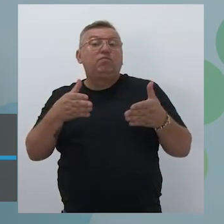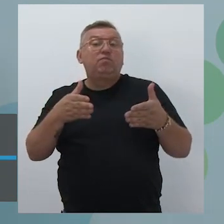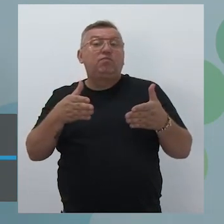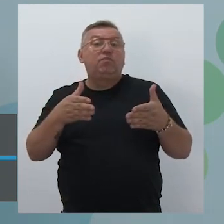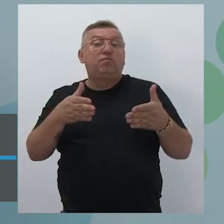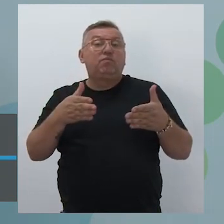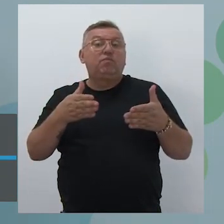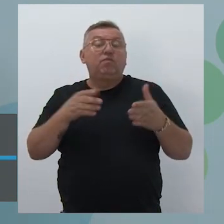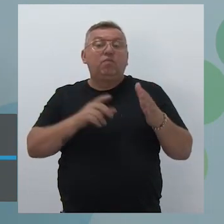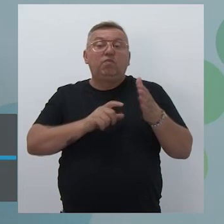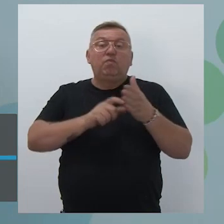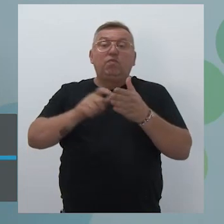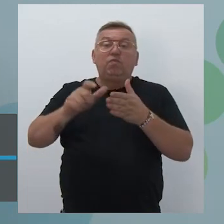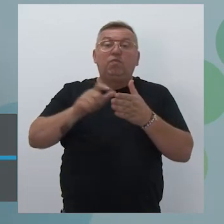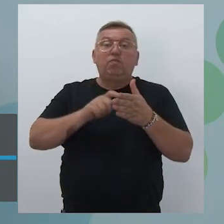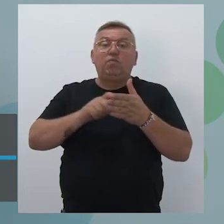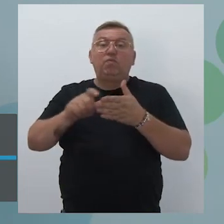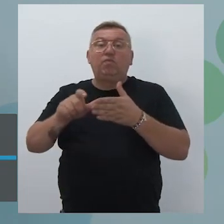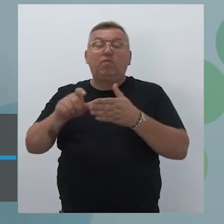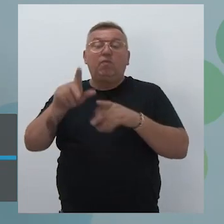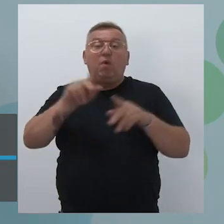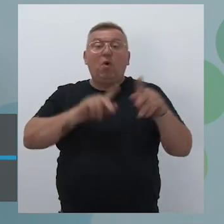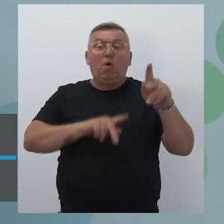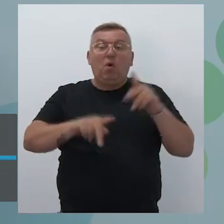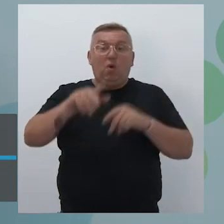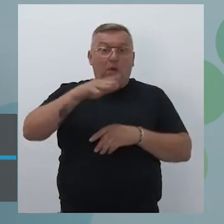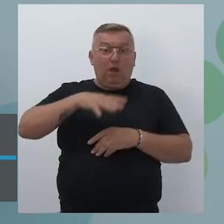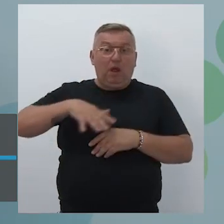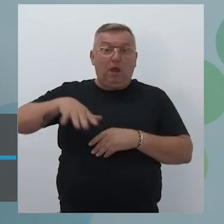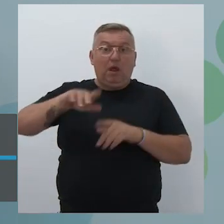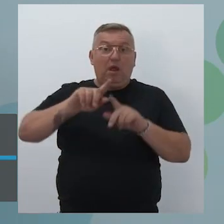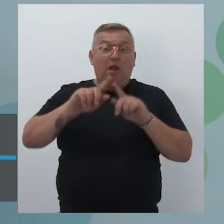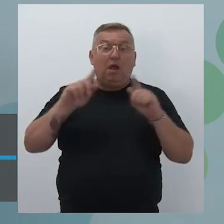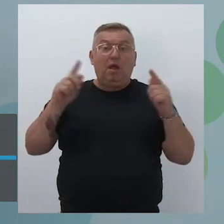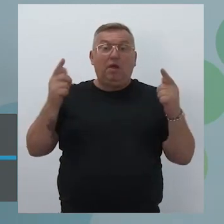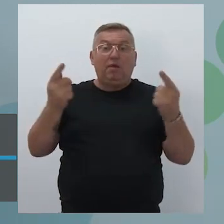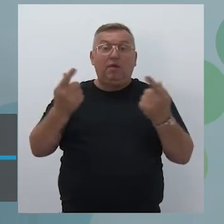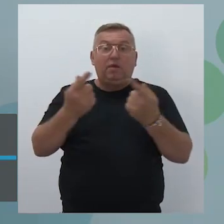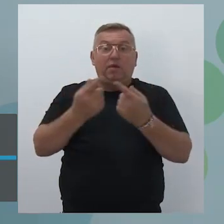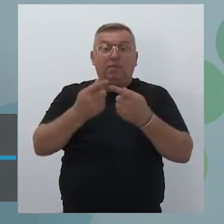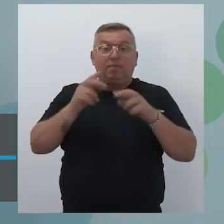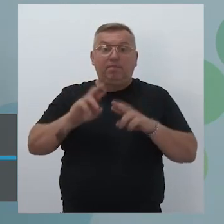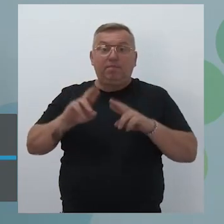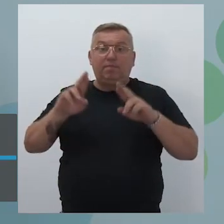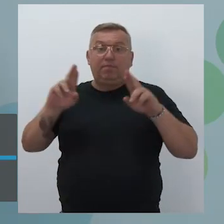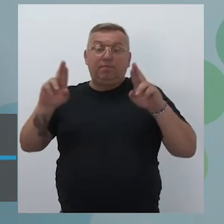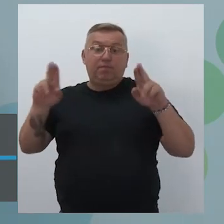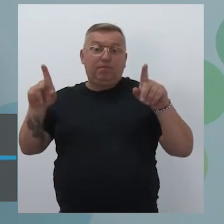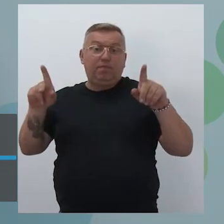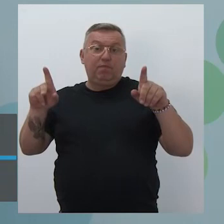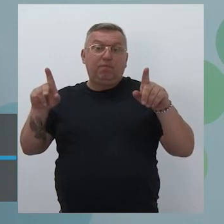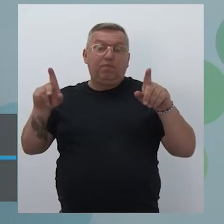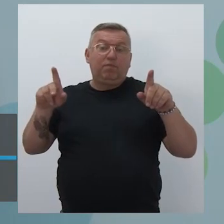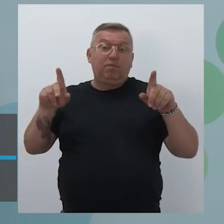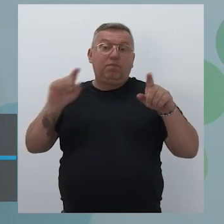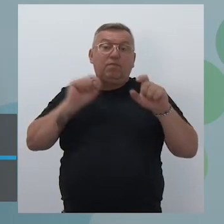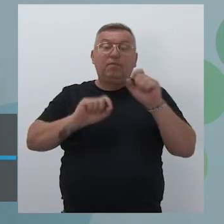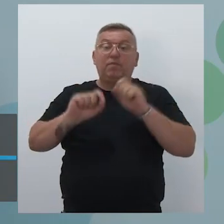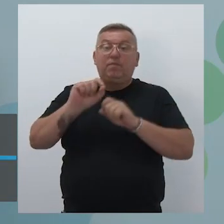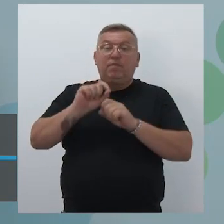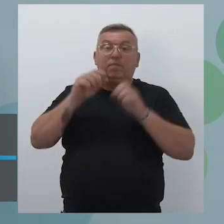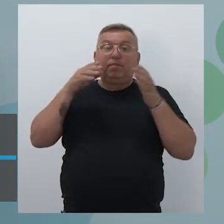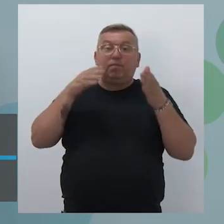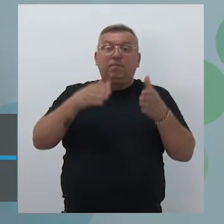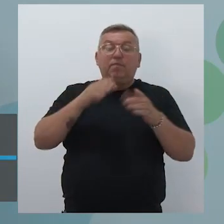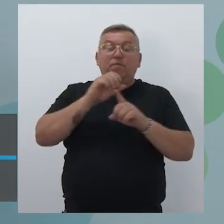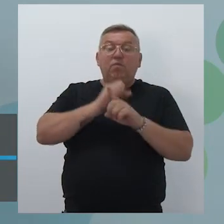O conceito de população abordado em geografia, ele é diferente daquele